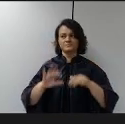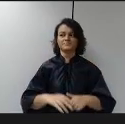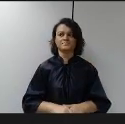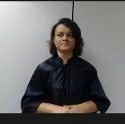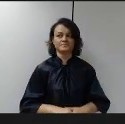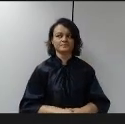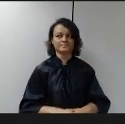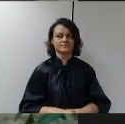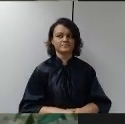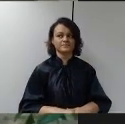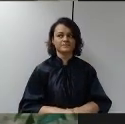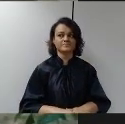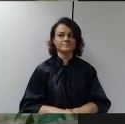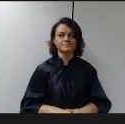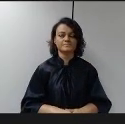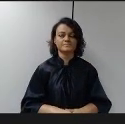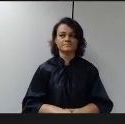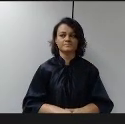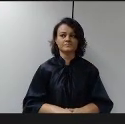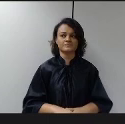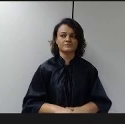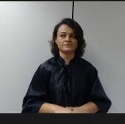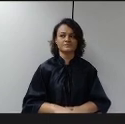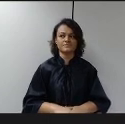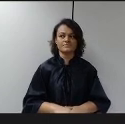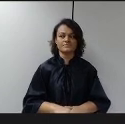Entendi. E em que pé...